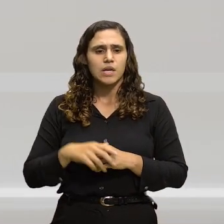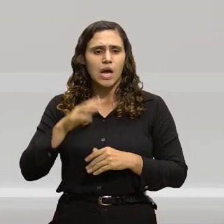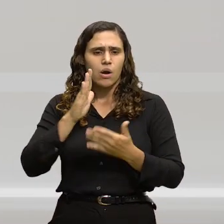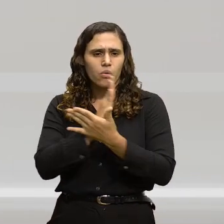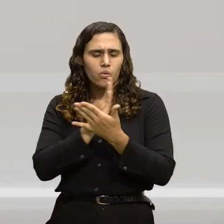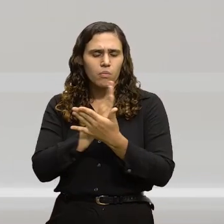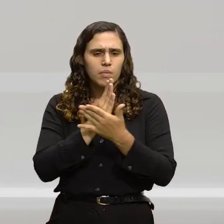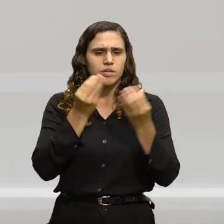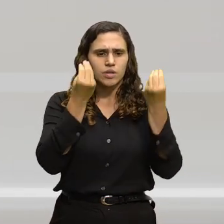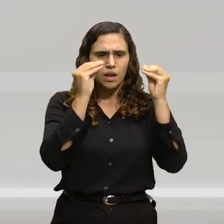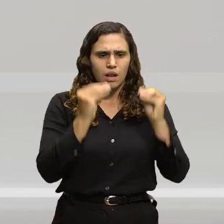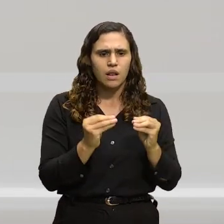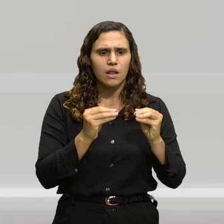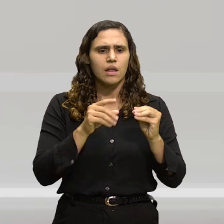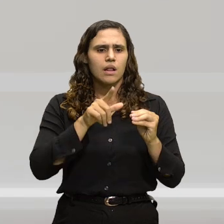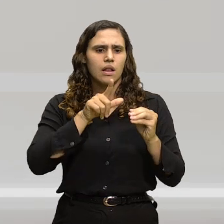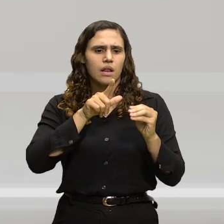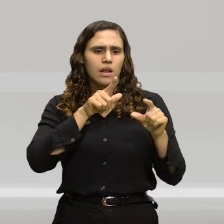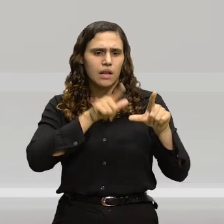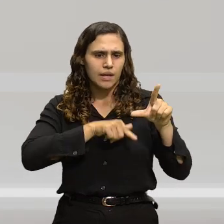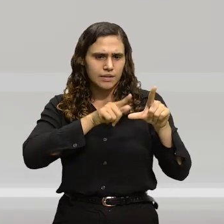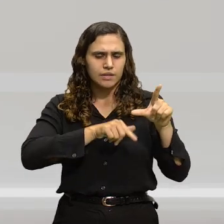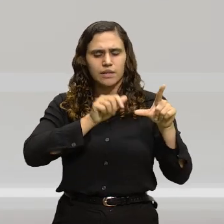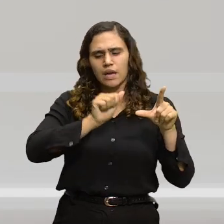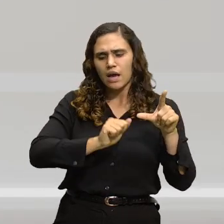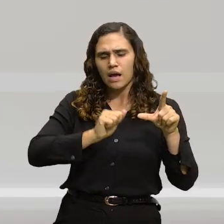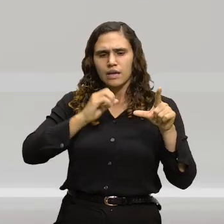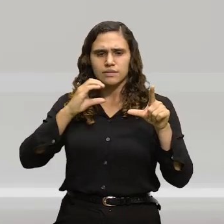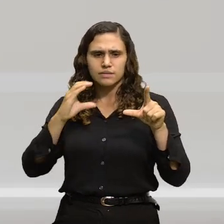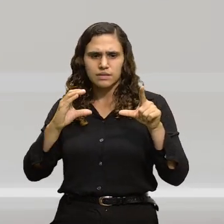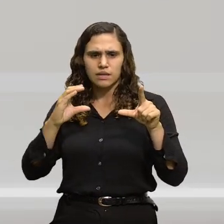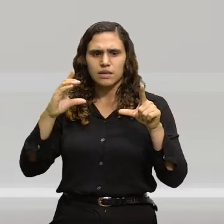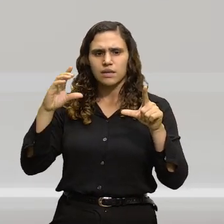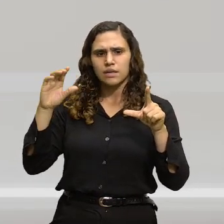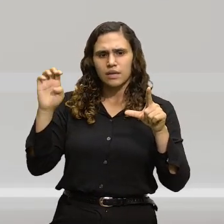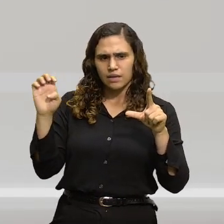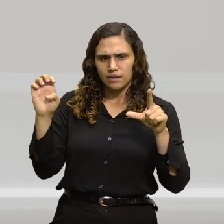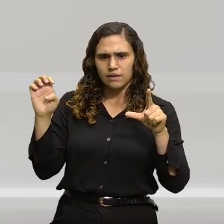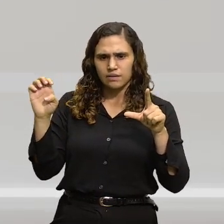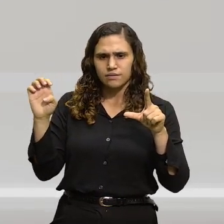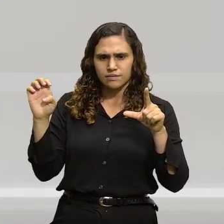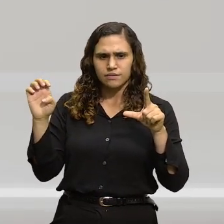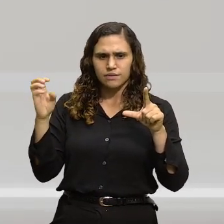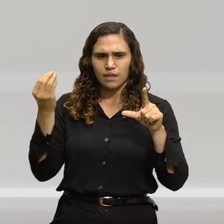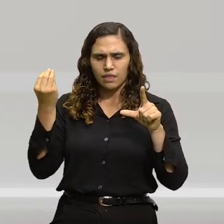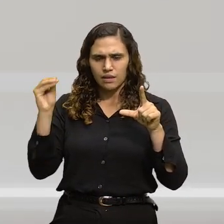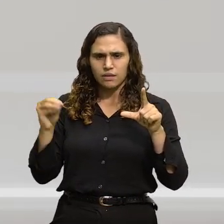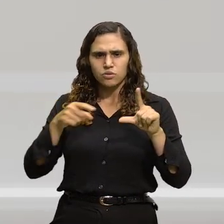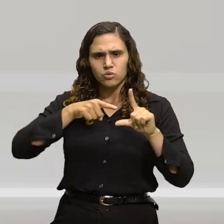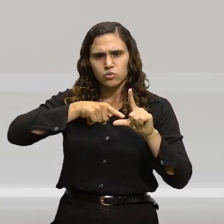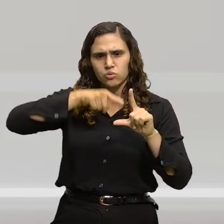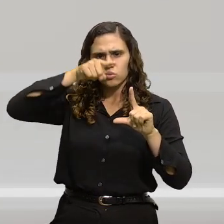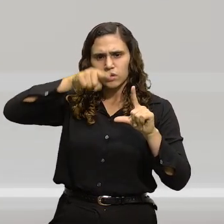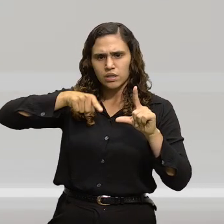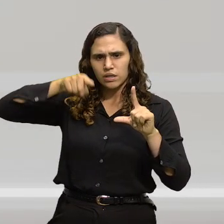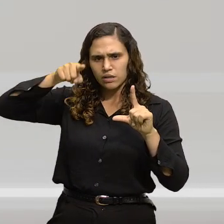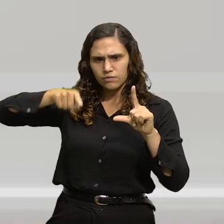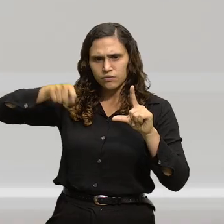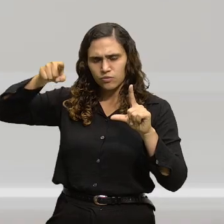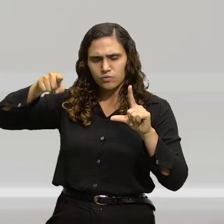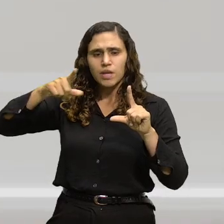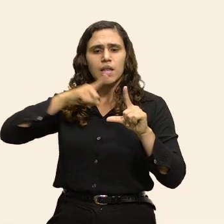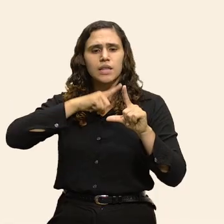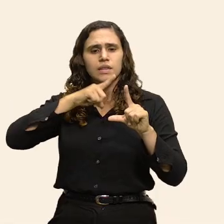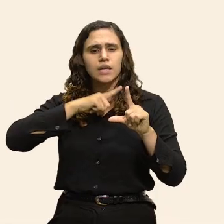do gráfico que é a parte A parte C e a parte E. Como eu falei, nessas partes do gráfico, nós temos